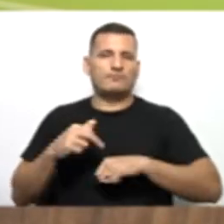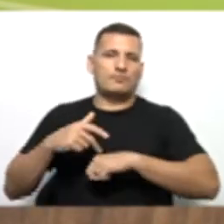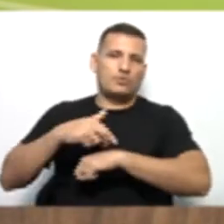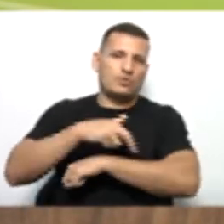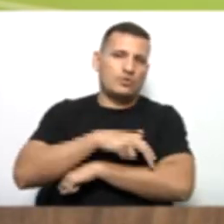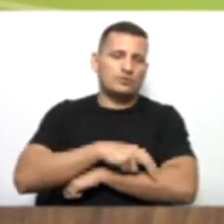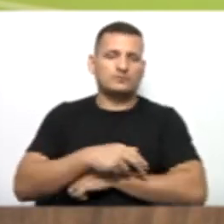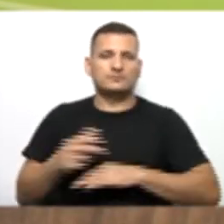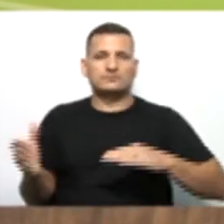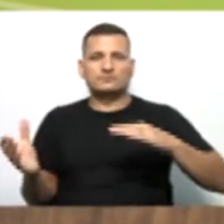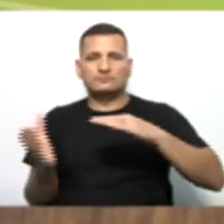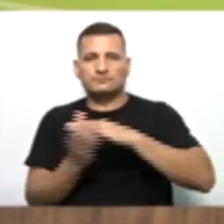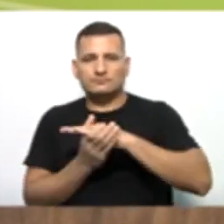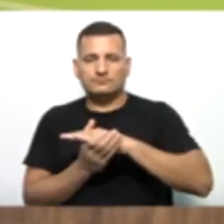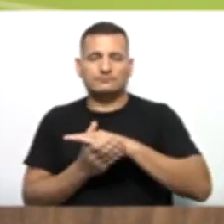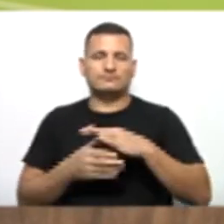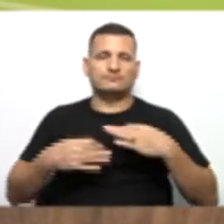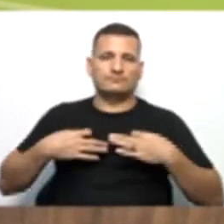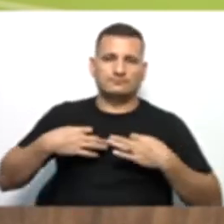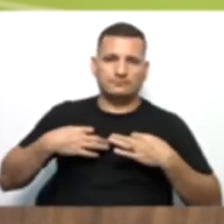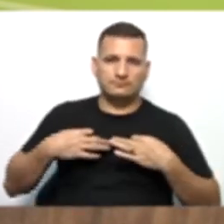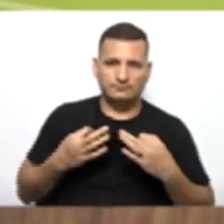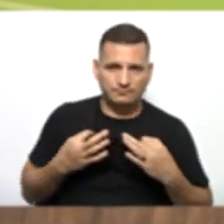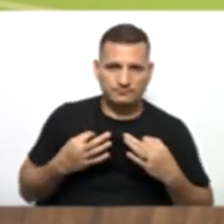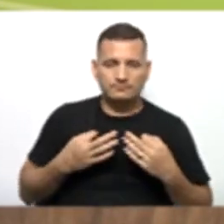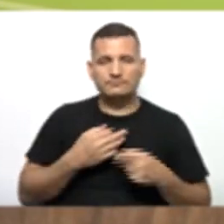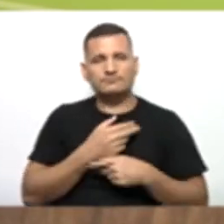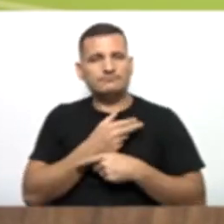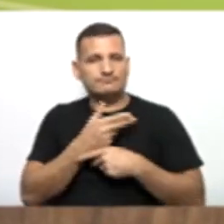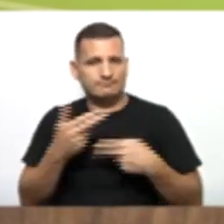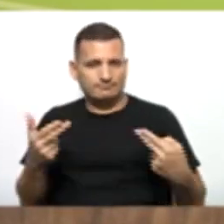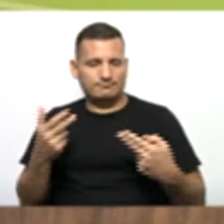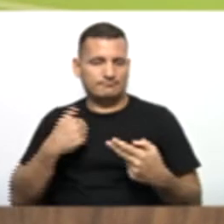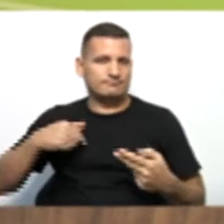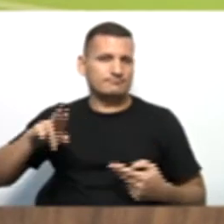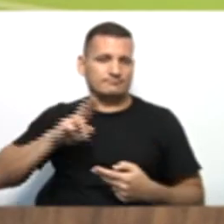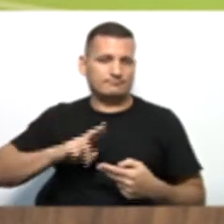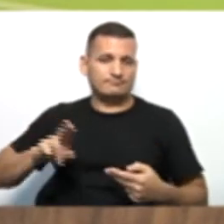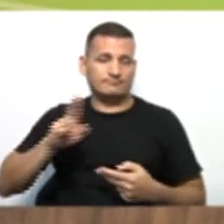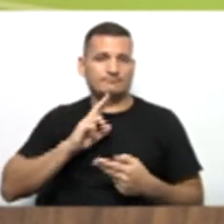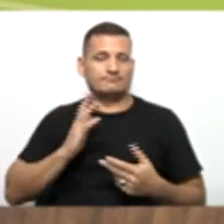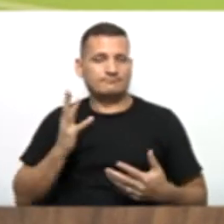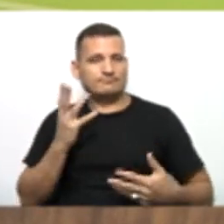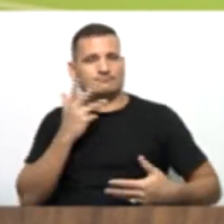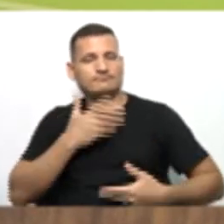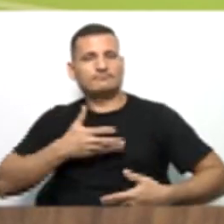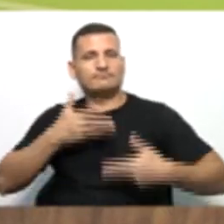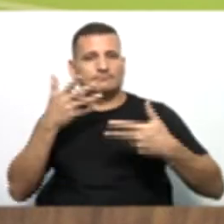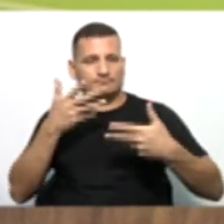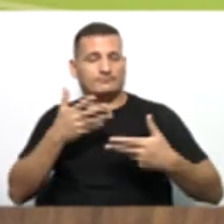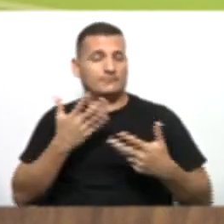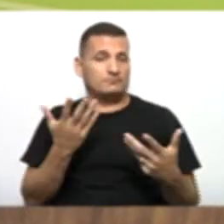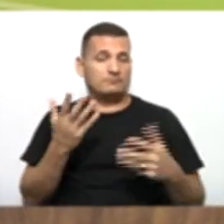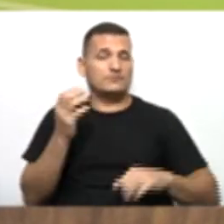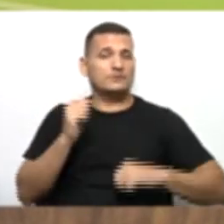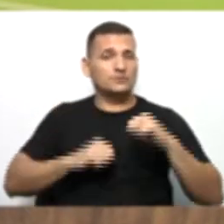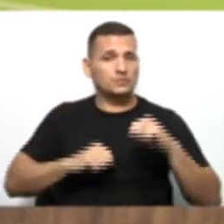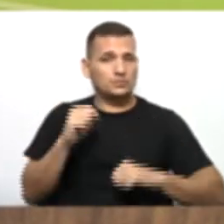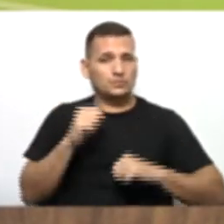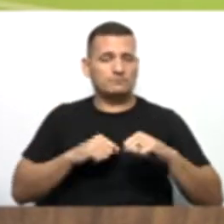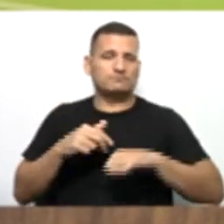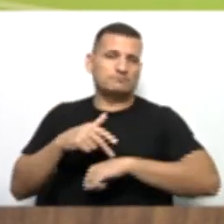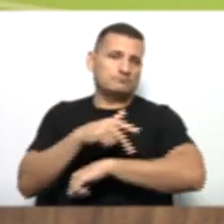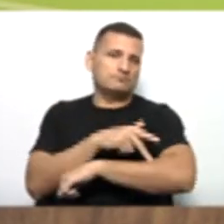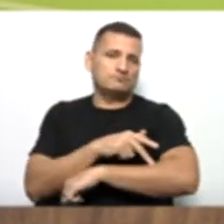os nossos acessórios, todas essas coisas maravilhosas que nós usamos para ficar mais belos, a indústria da moda ela é uma das que